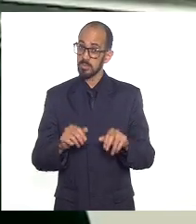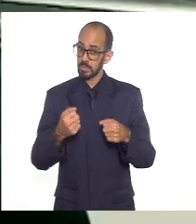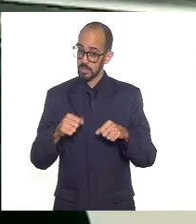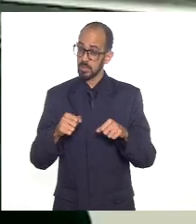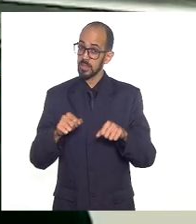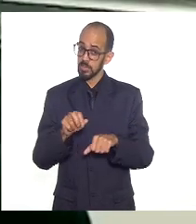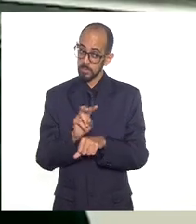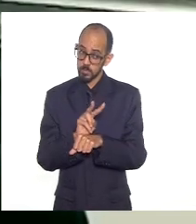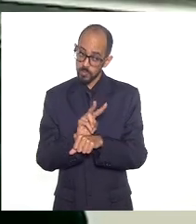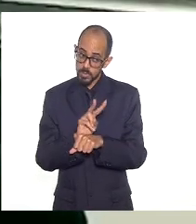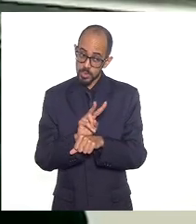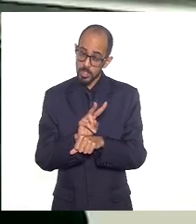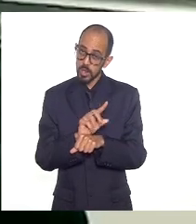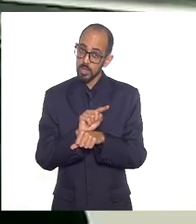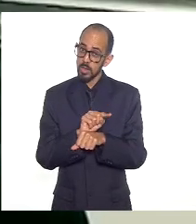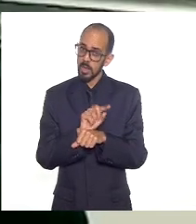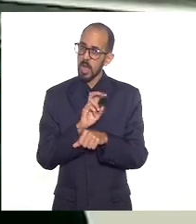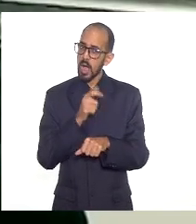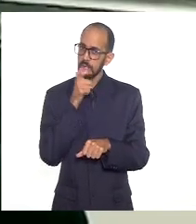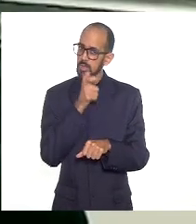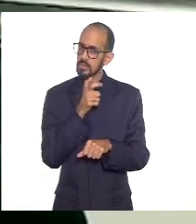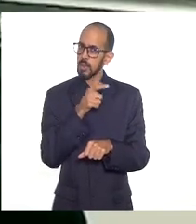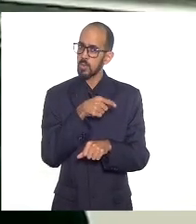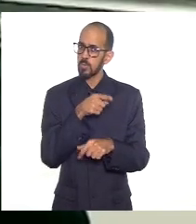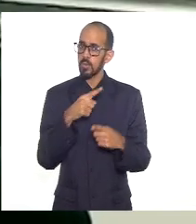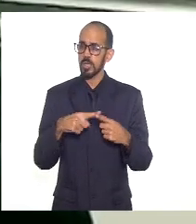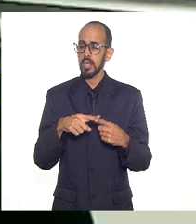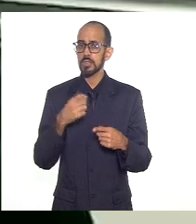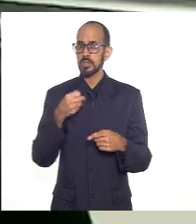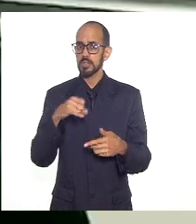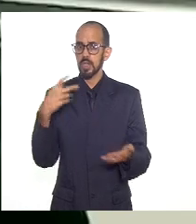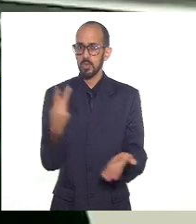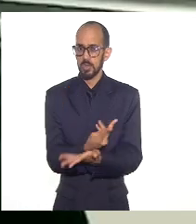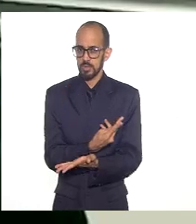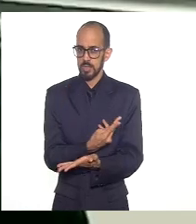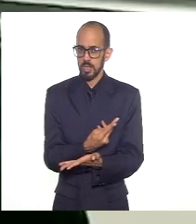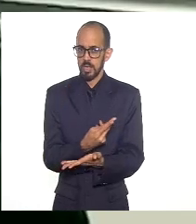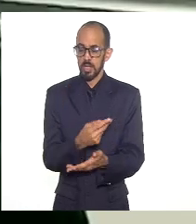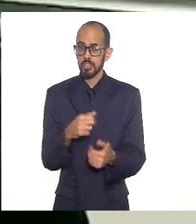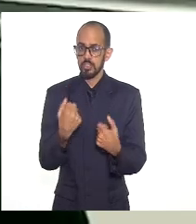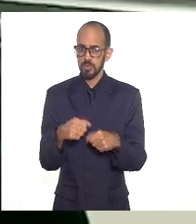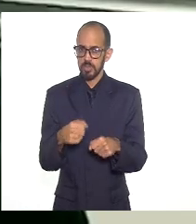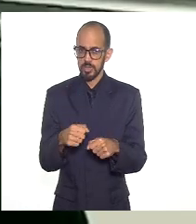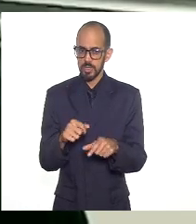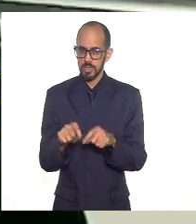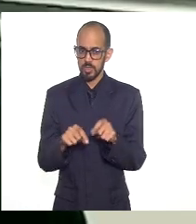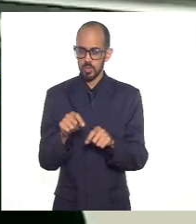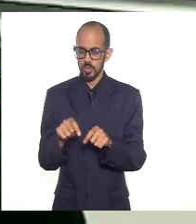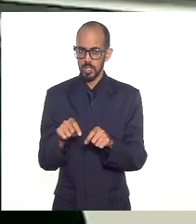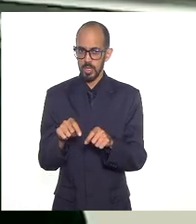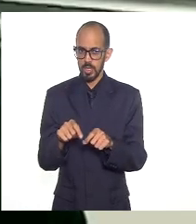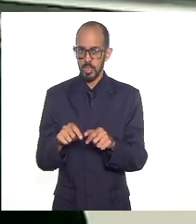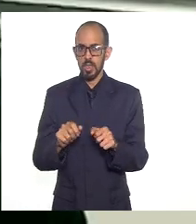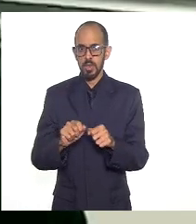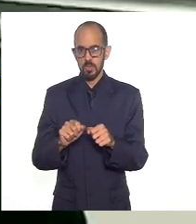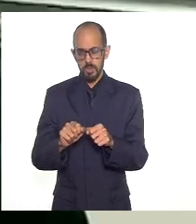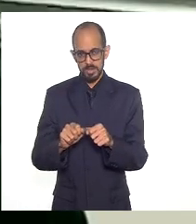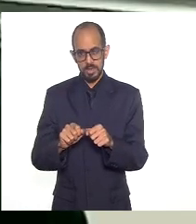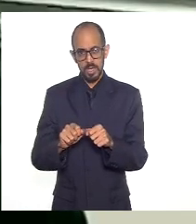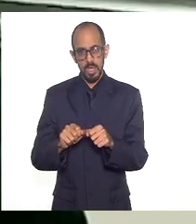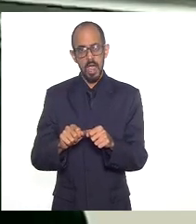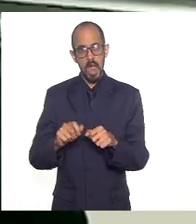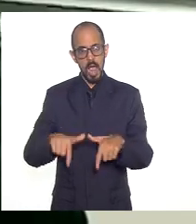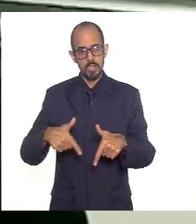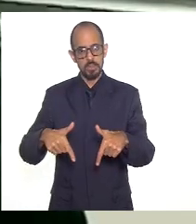vigilantes, porque se isso vier a acontecer, a gente vai ter que desdobrar em ações muito mais